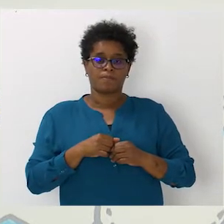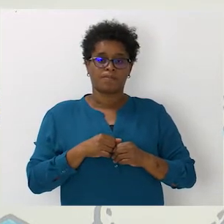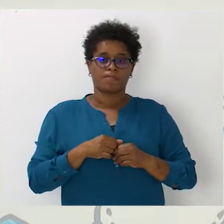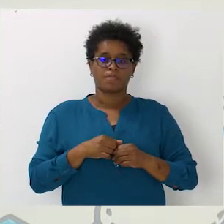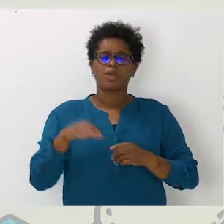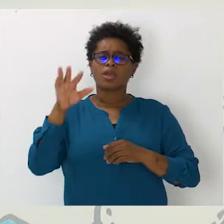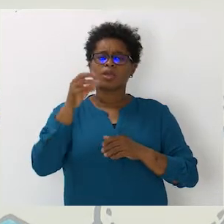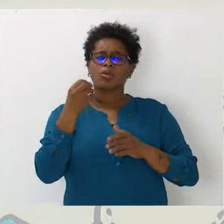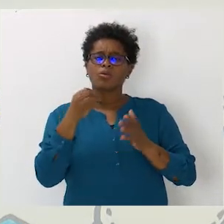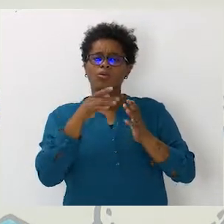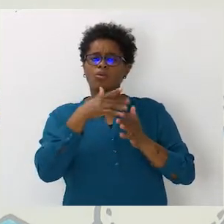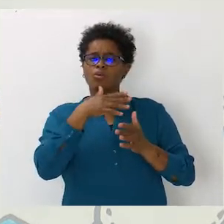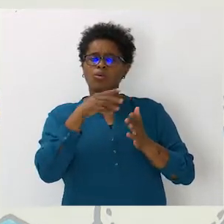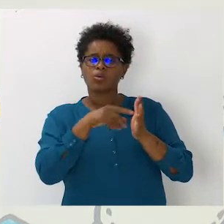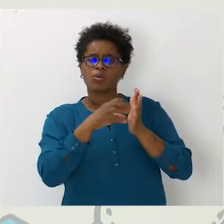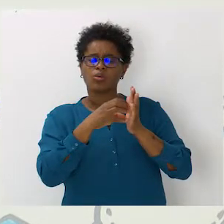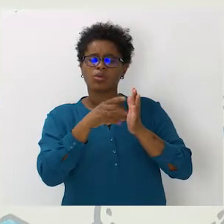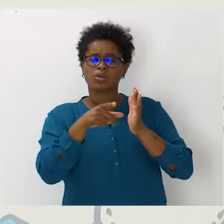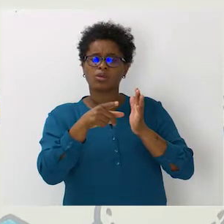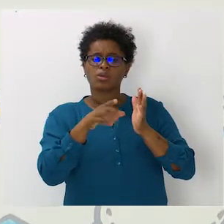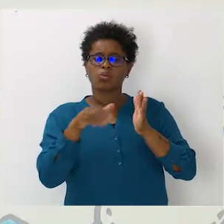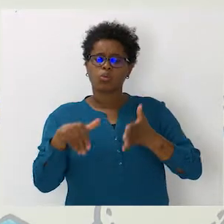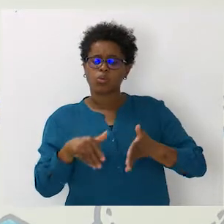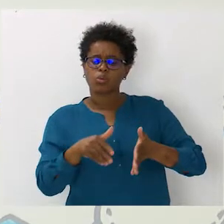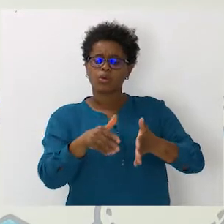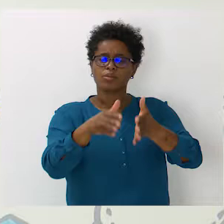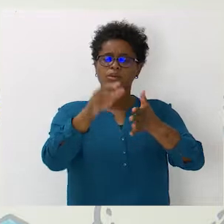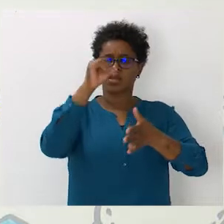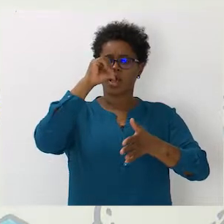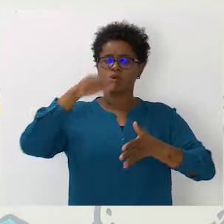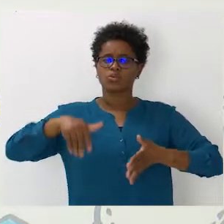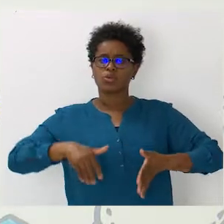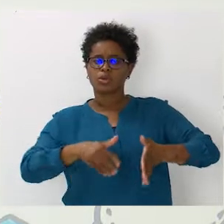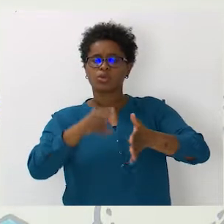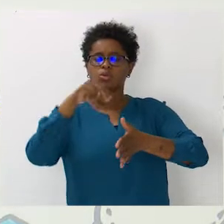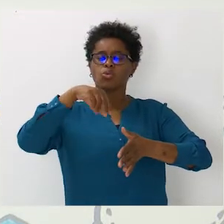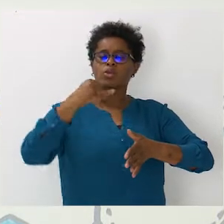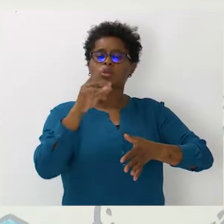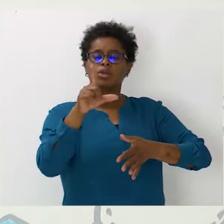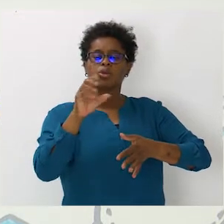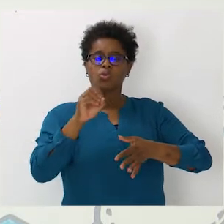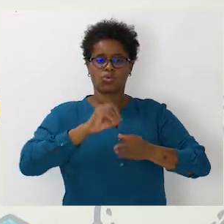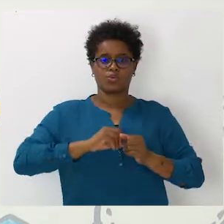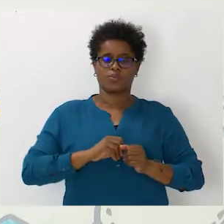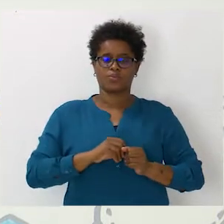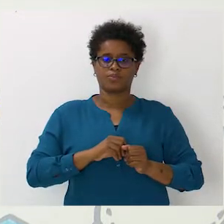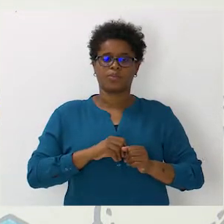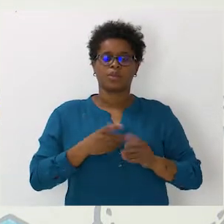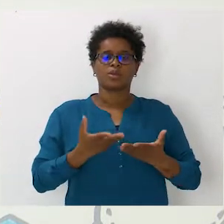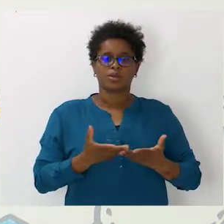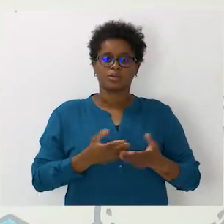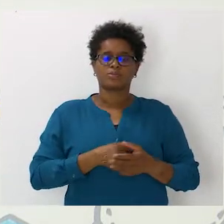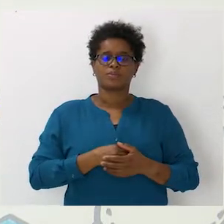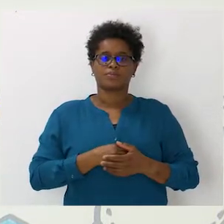que ilustra o percurso do rio Nilo,